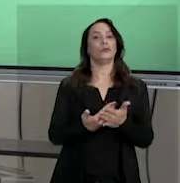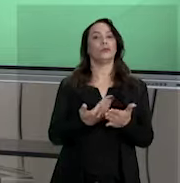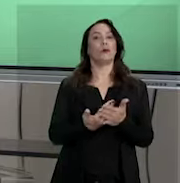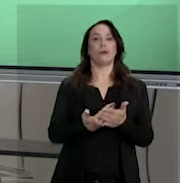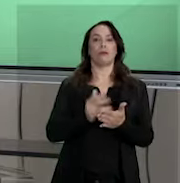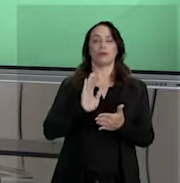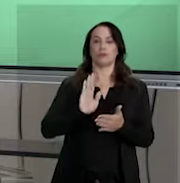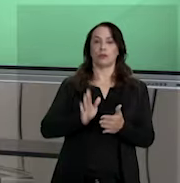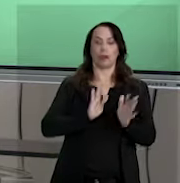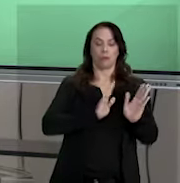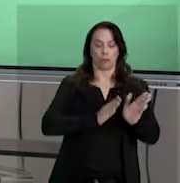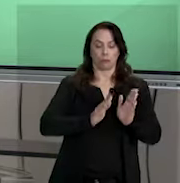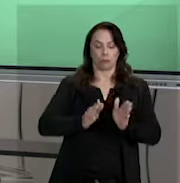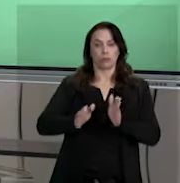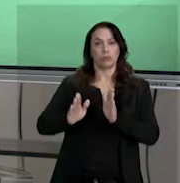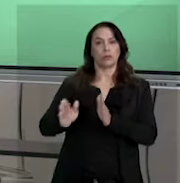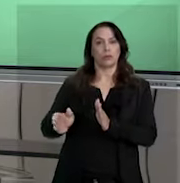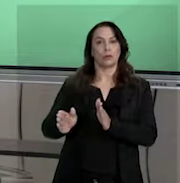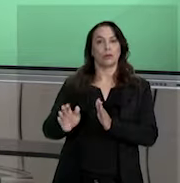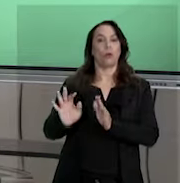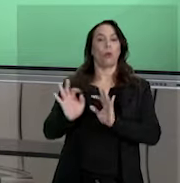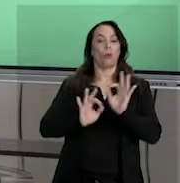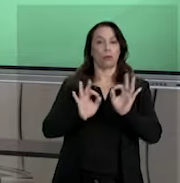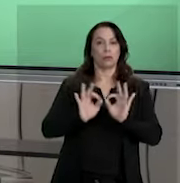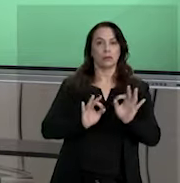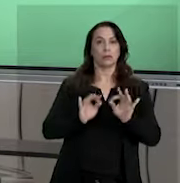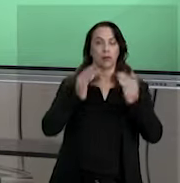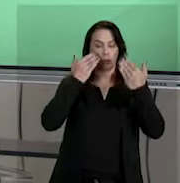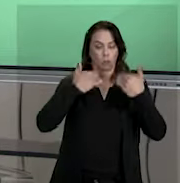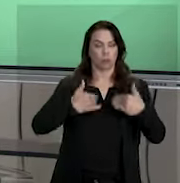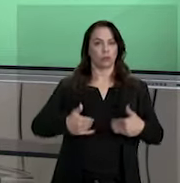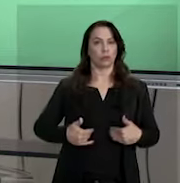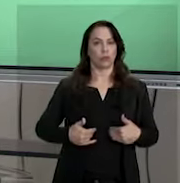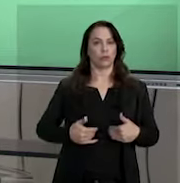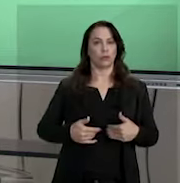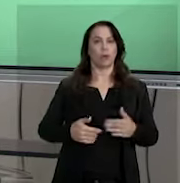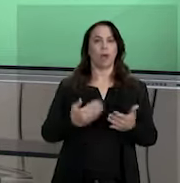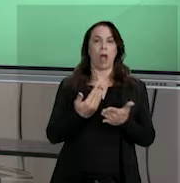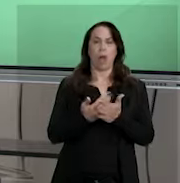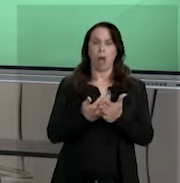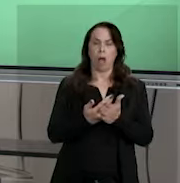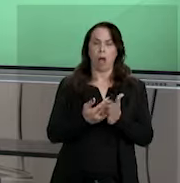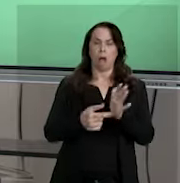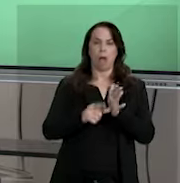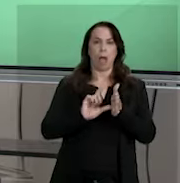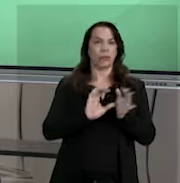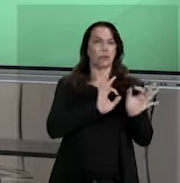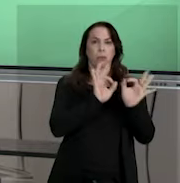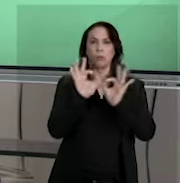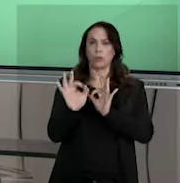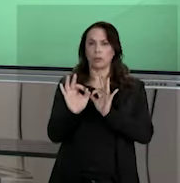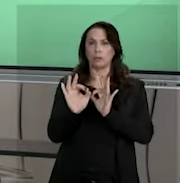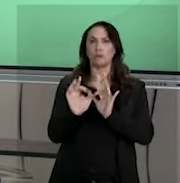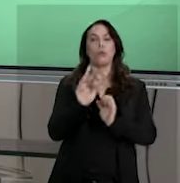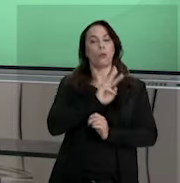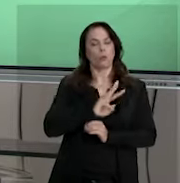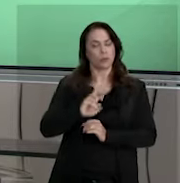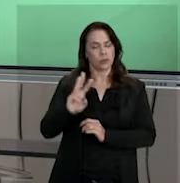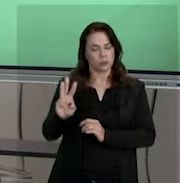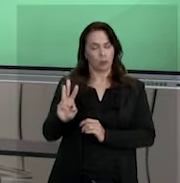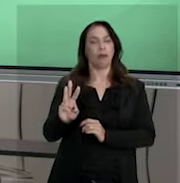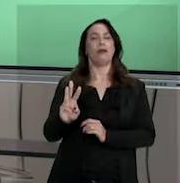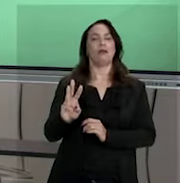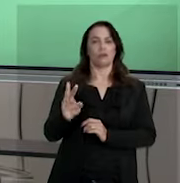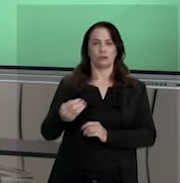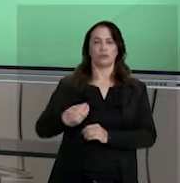sobre a organização do corpo humano. Se você não assistiu às aulas anteriores, corre lá no site do Se Liga na Educação, que essas aulas estão salvas e aí